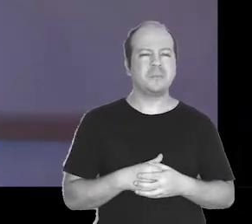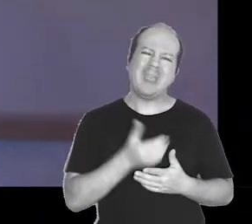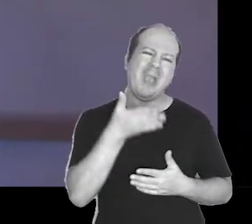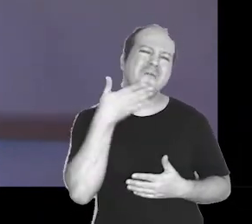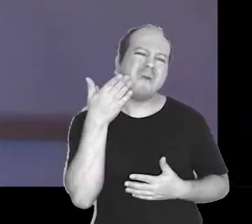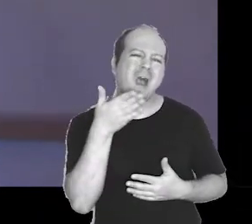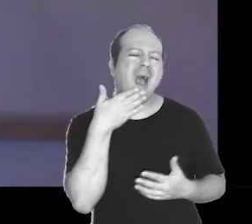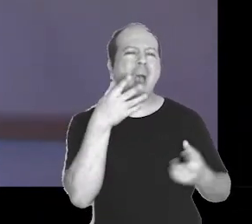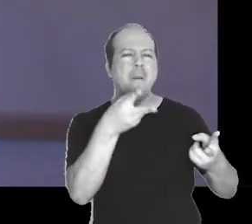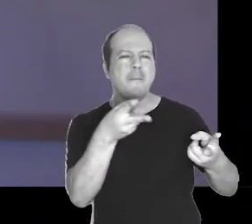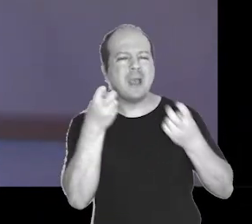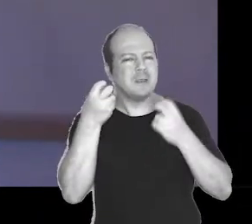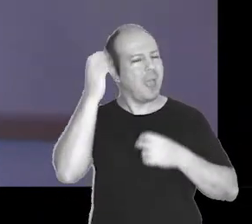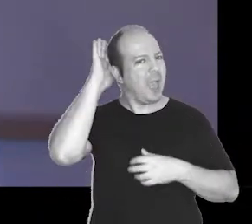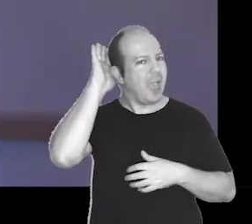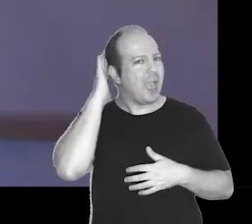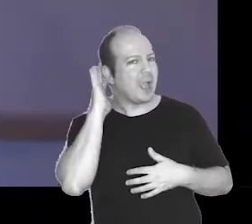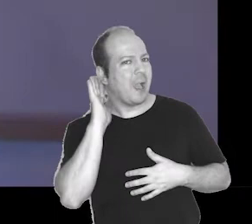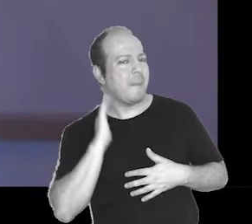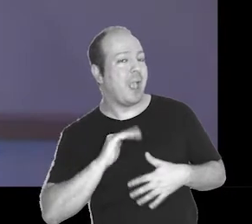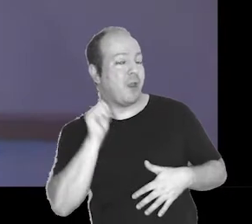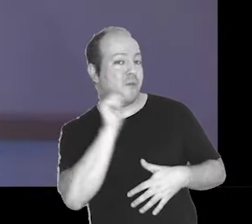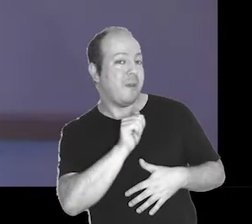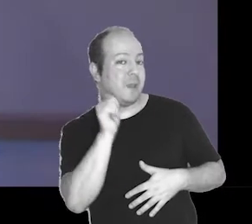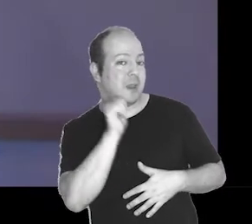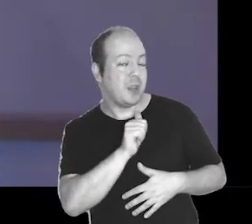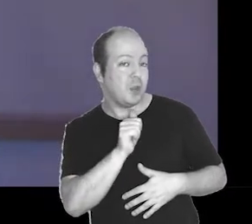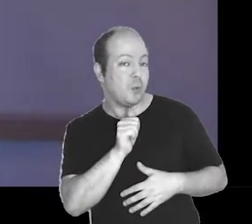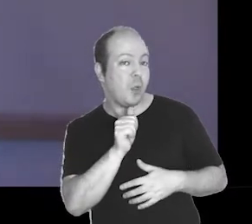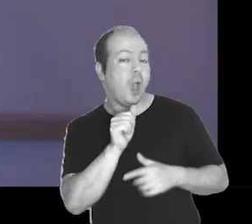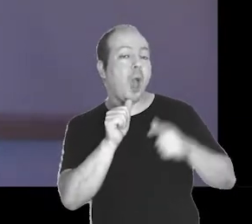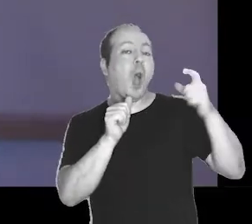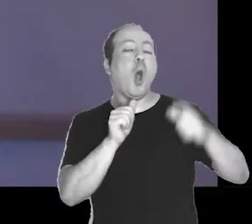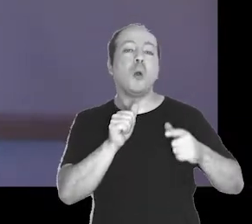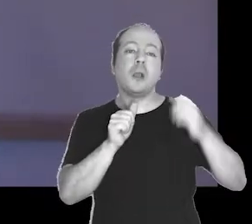Facilmente percebemos cabelos femininos na cabeça do homem